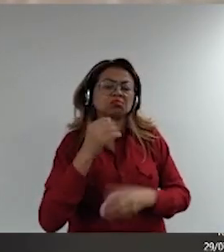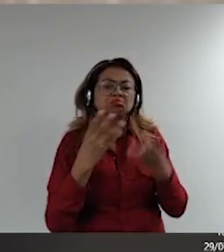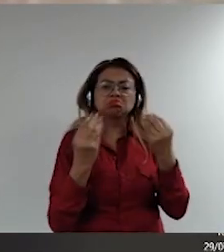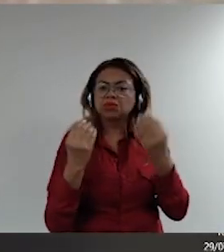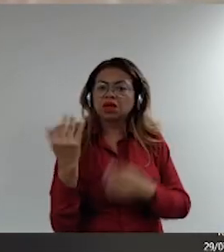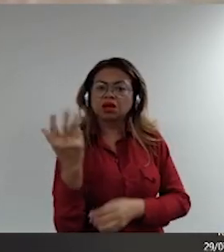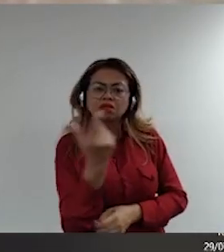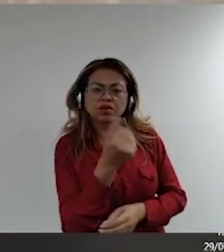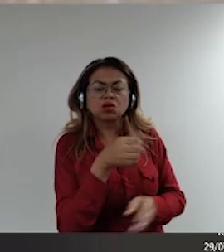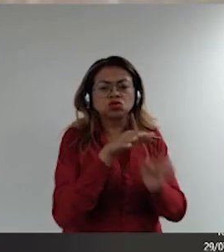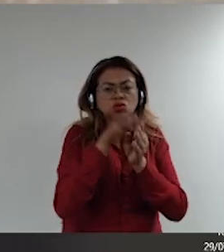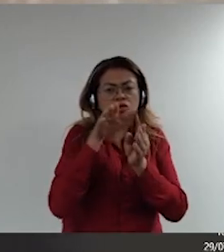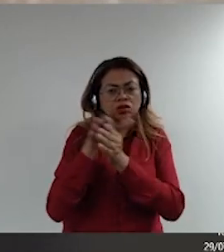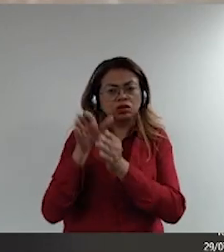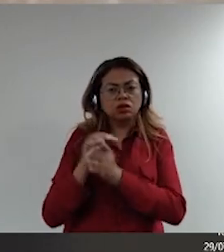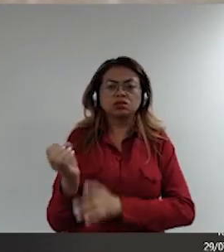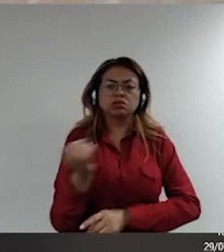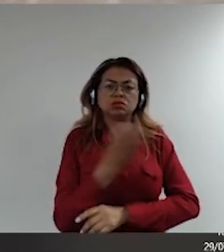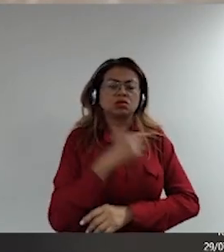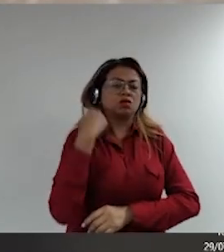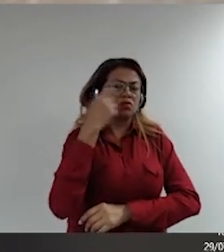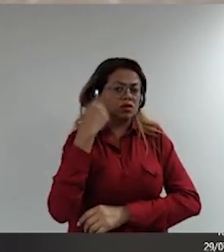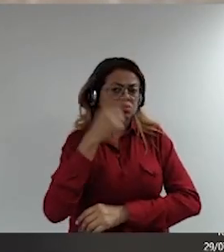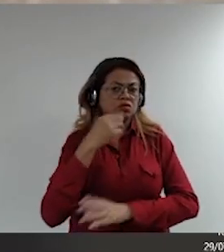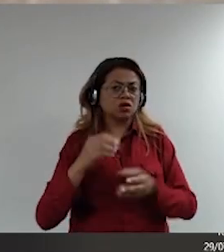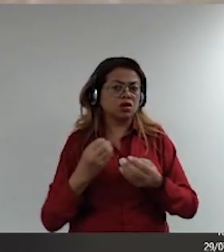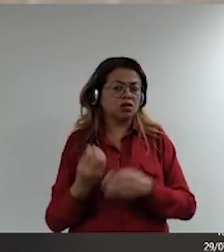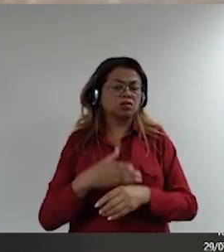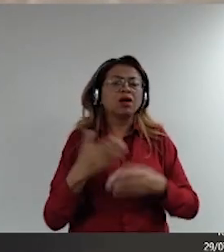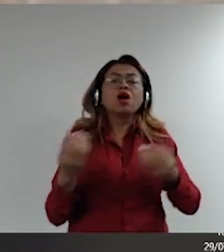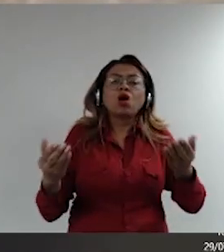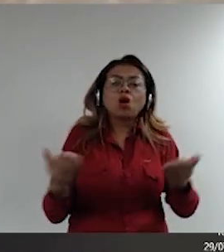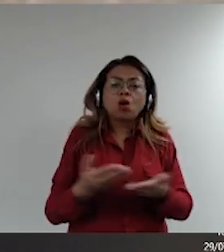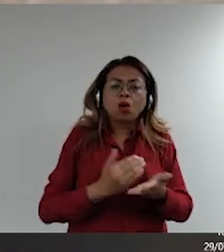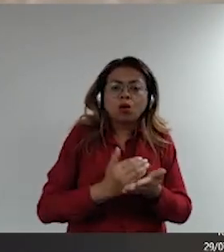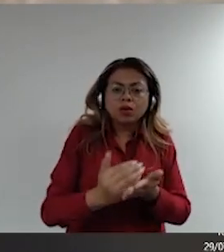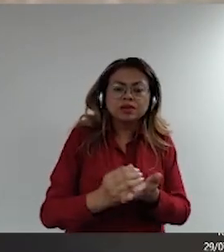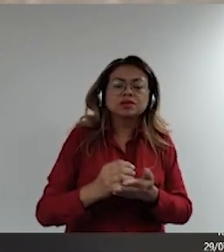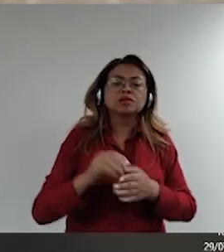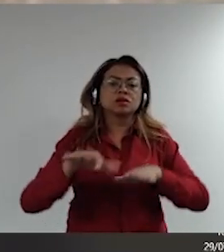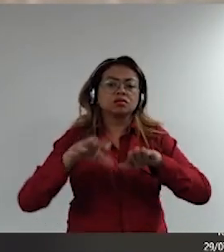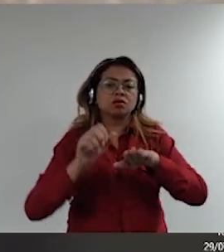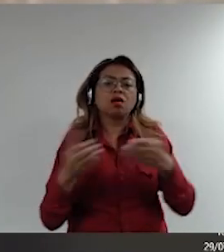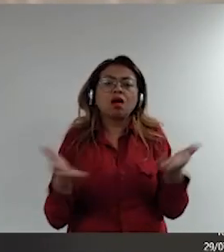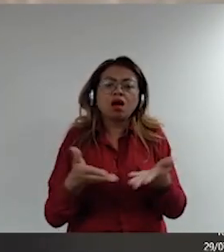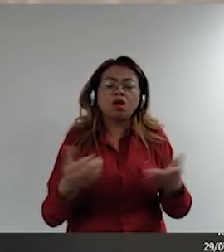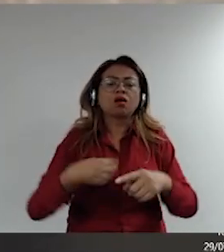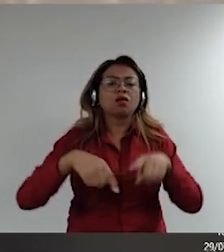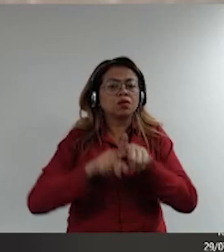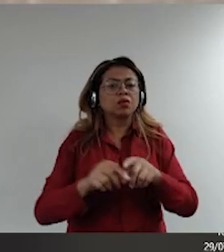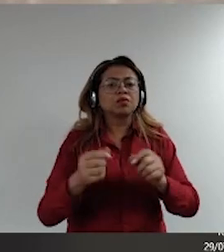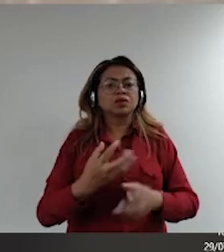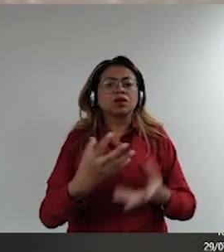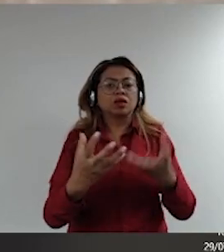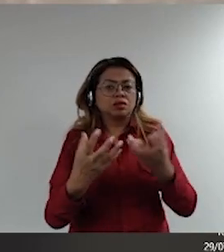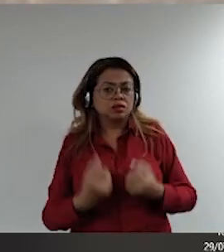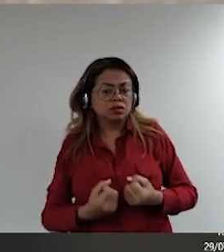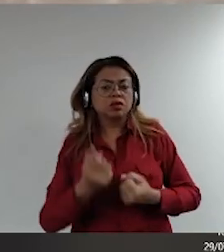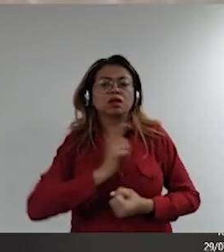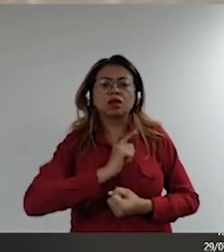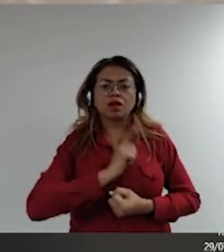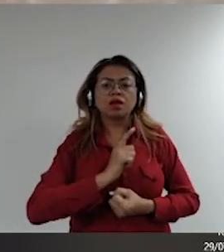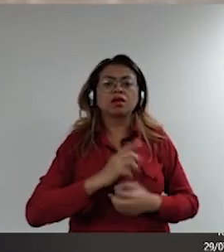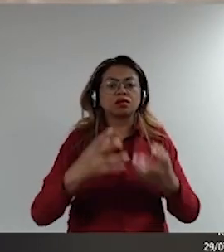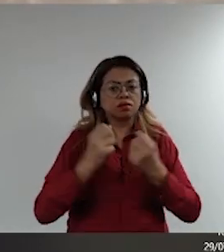fantástico, orientando os novos advogados, não é? A poderem se servir desses serviços aí de